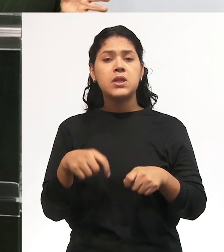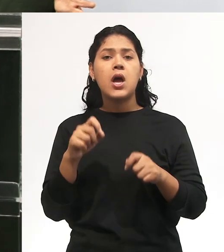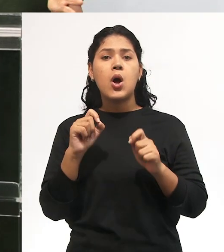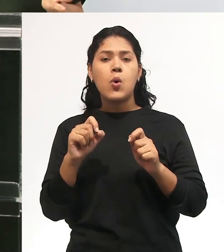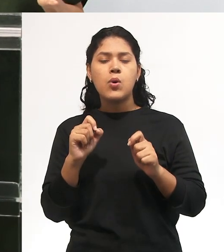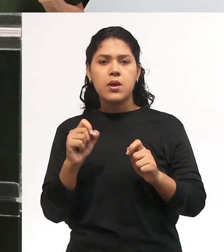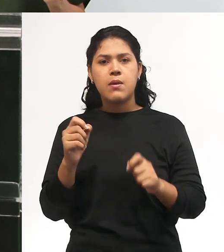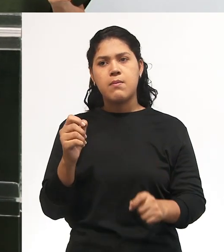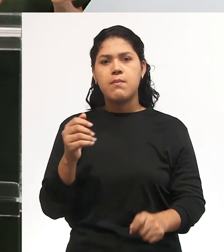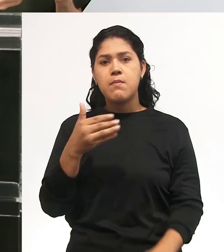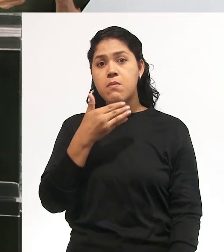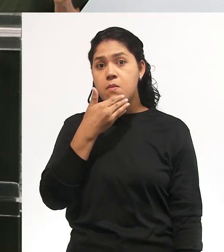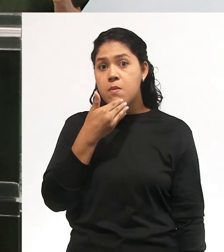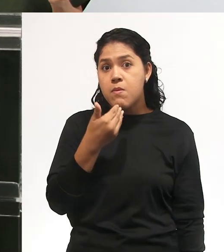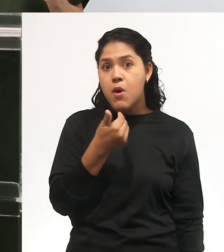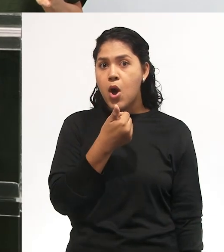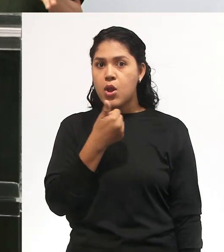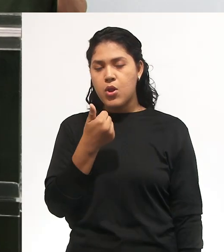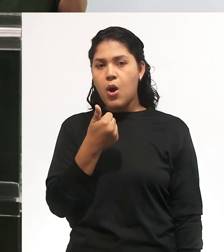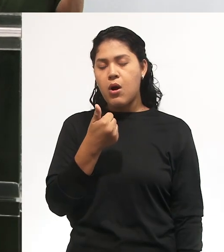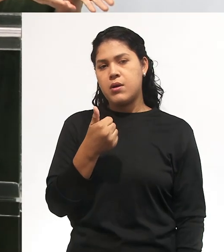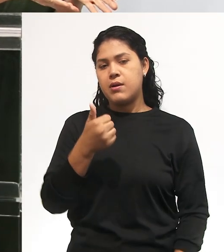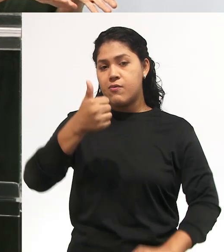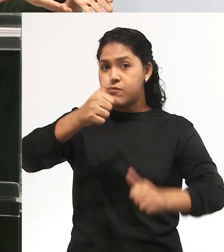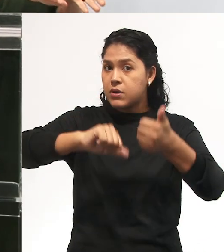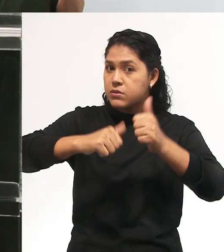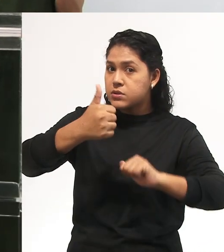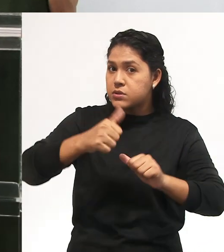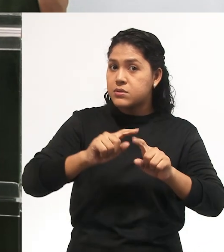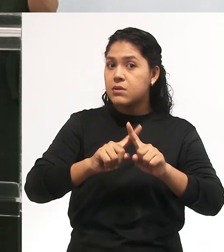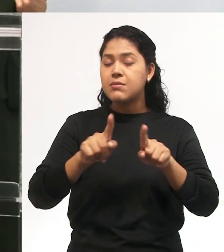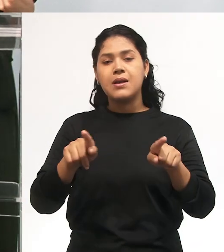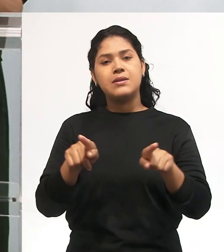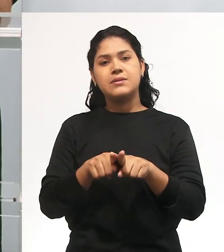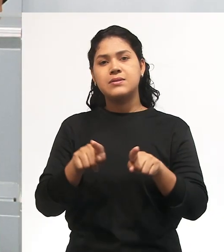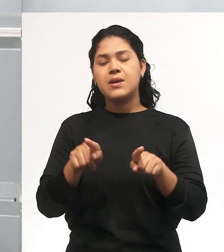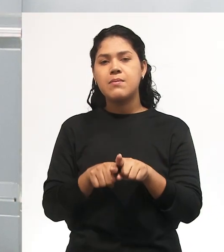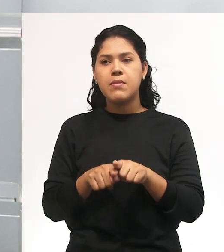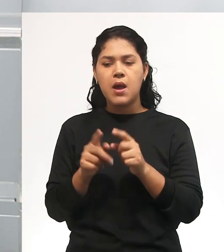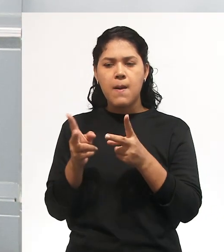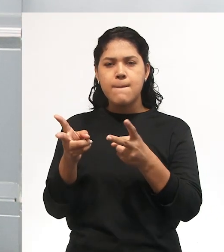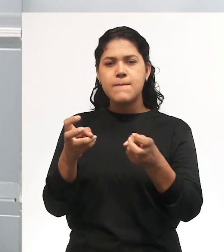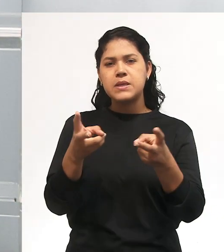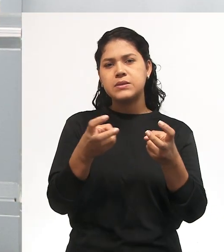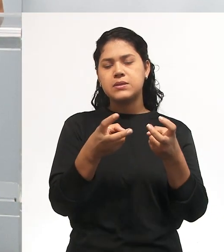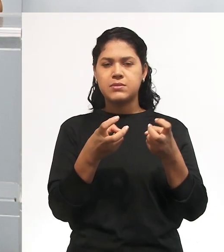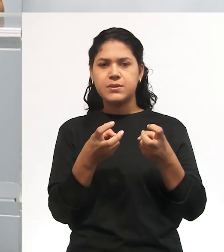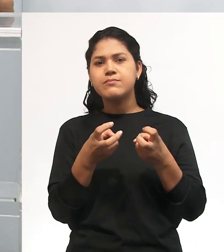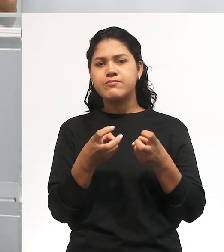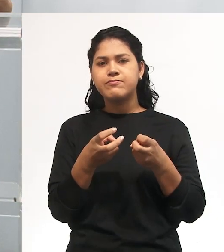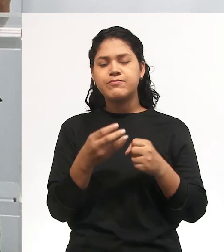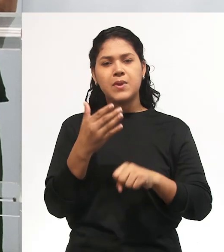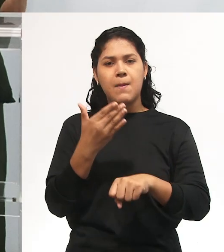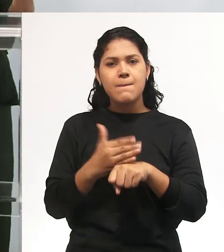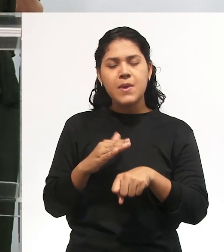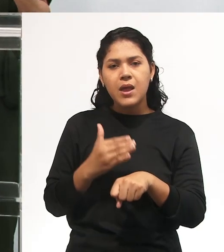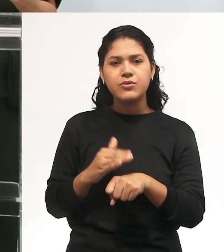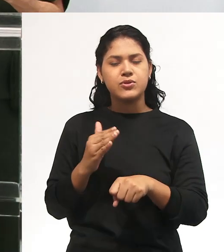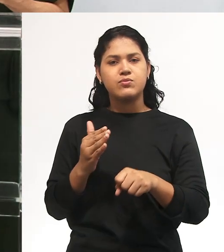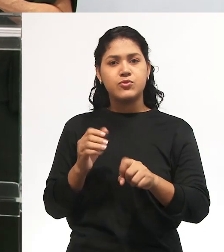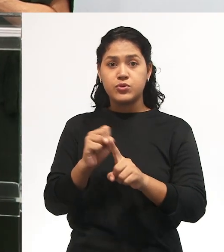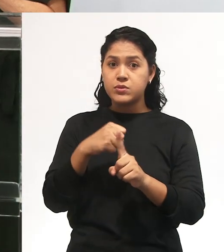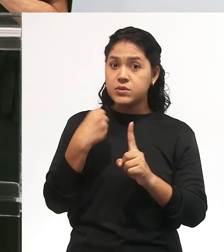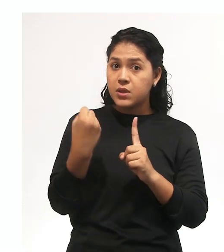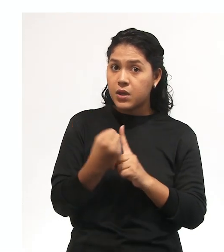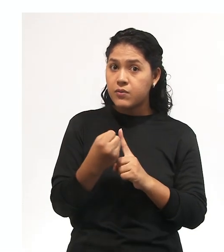dá, além da possibilidade de avaliar o conteúdo, essas outras competências que os alunos precisam